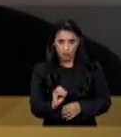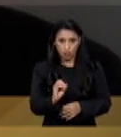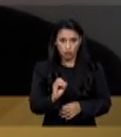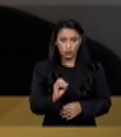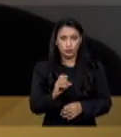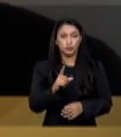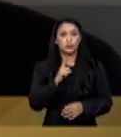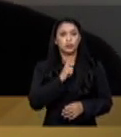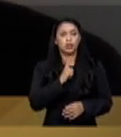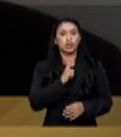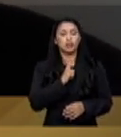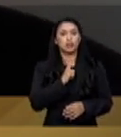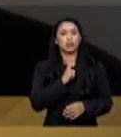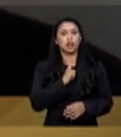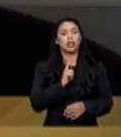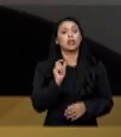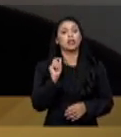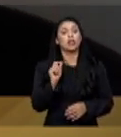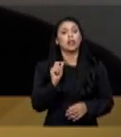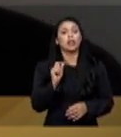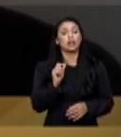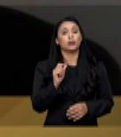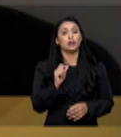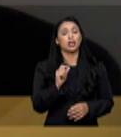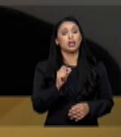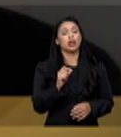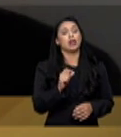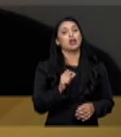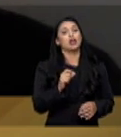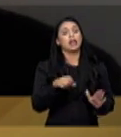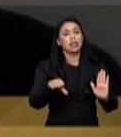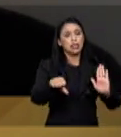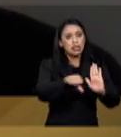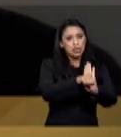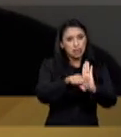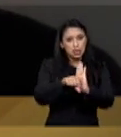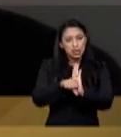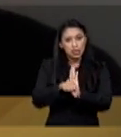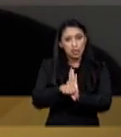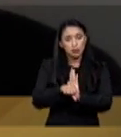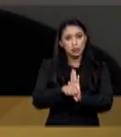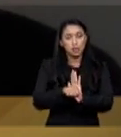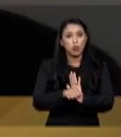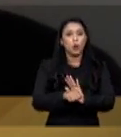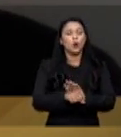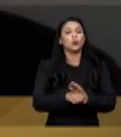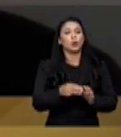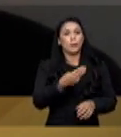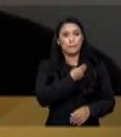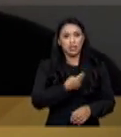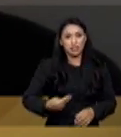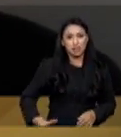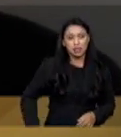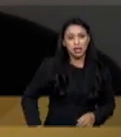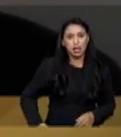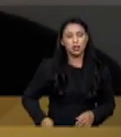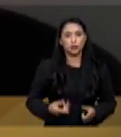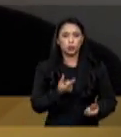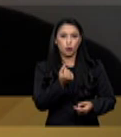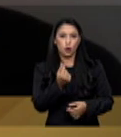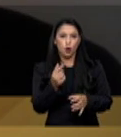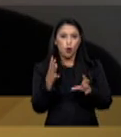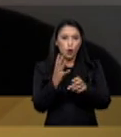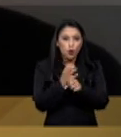cujo objeto era a suposta prática de ilícitos no âmbito do Ministério do Planejamento, Orçamento e